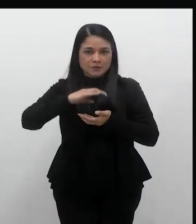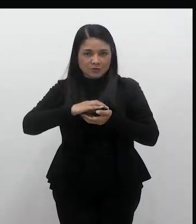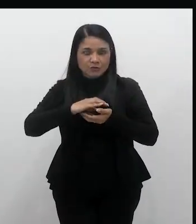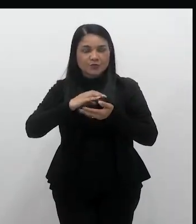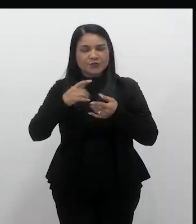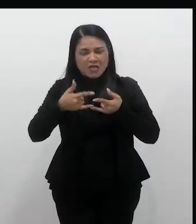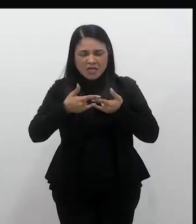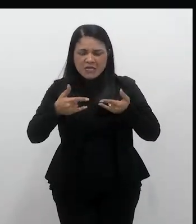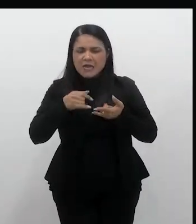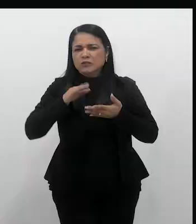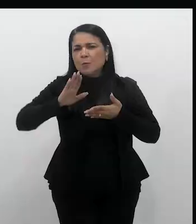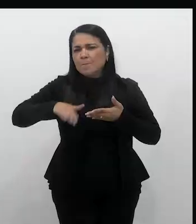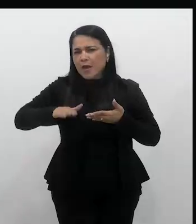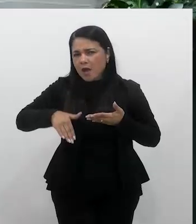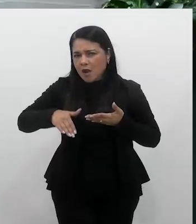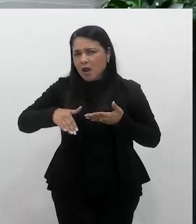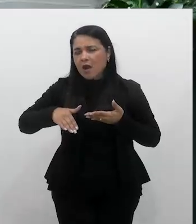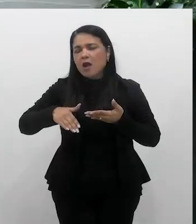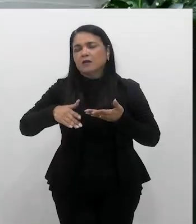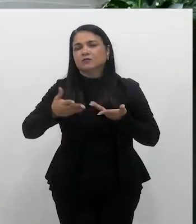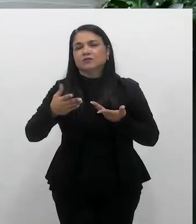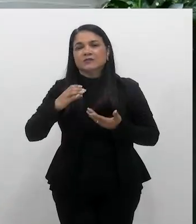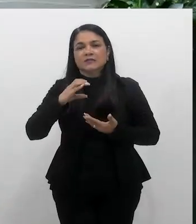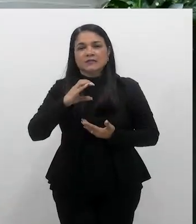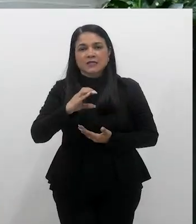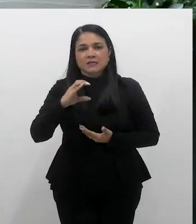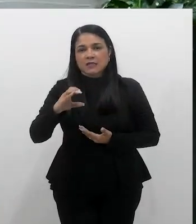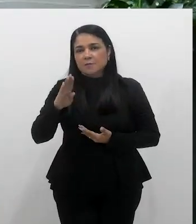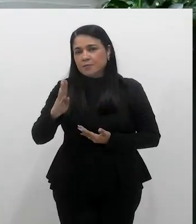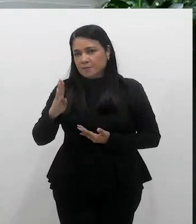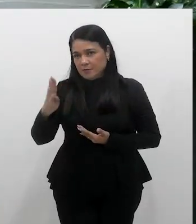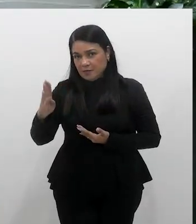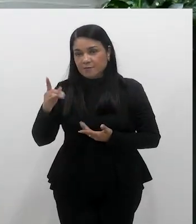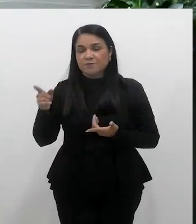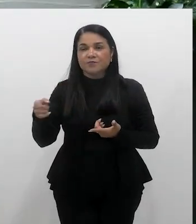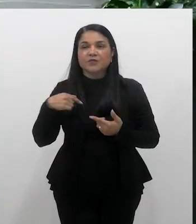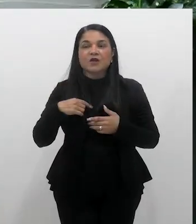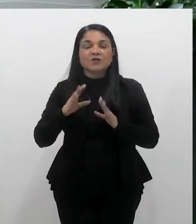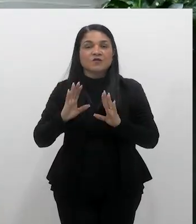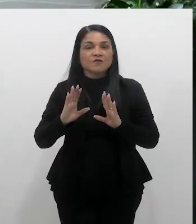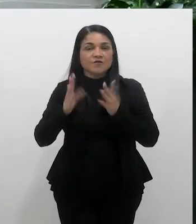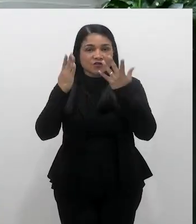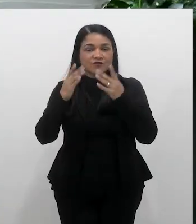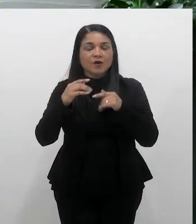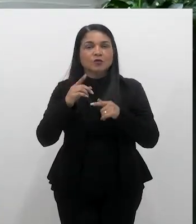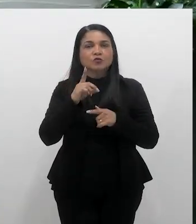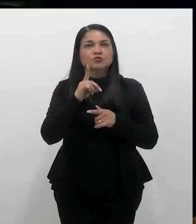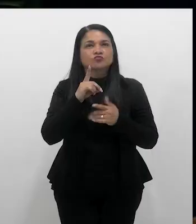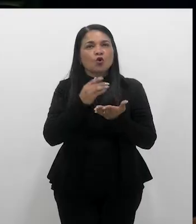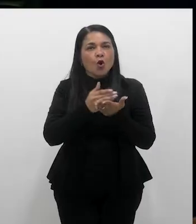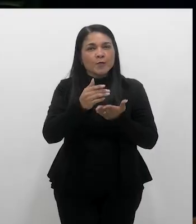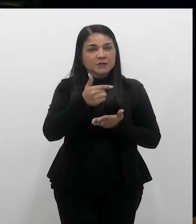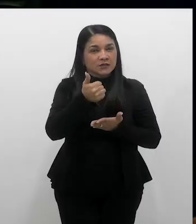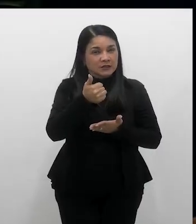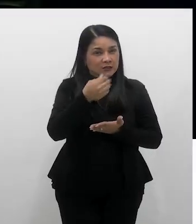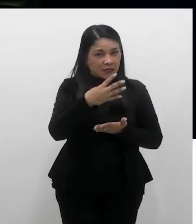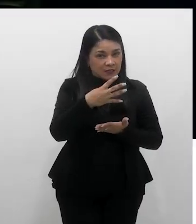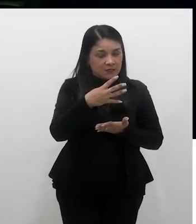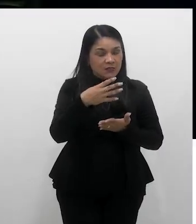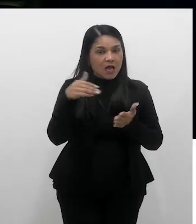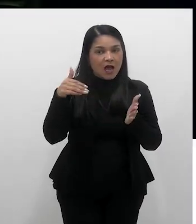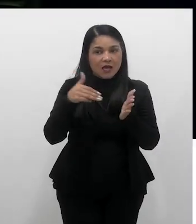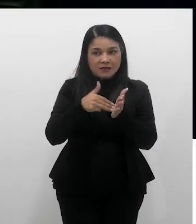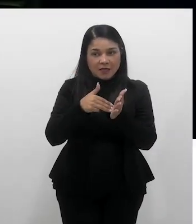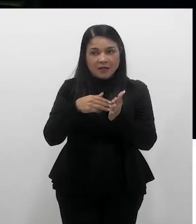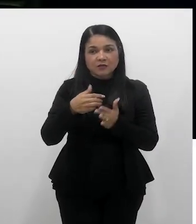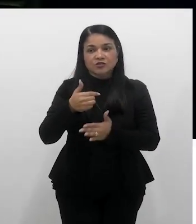O ingresso deve ser muito baratinho, porque o CCBB é preço bem popular, né? Convida aí as pessoas. Exatamente. Olha, o festival acontece de 13 a 23 de